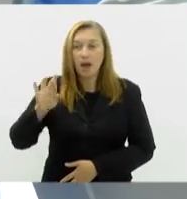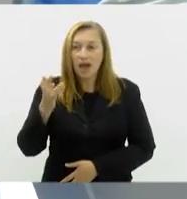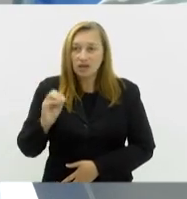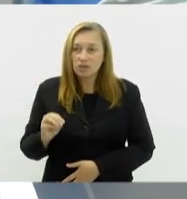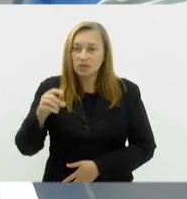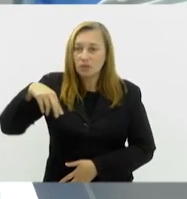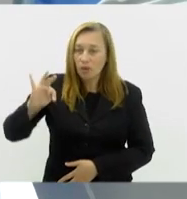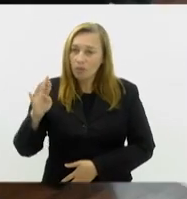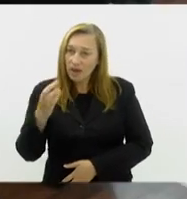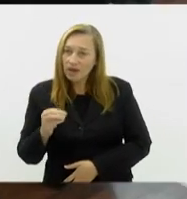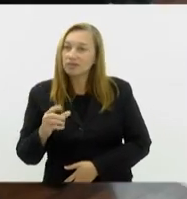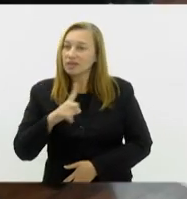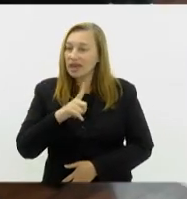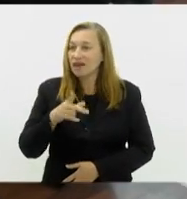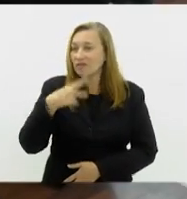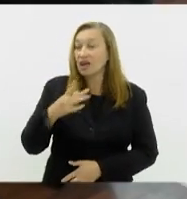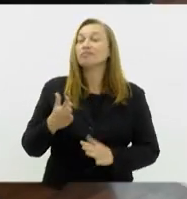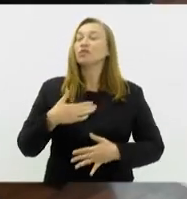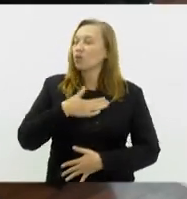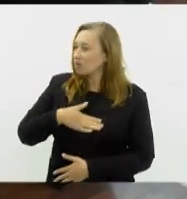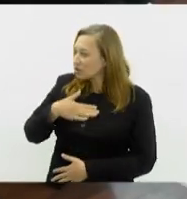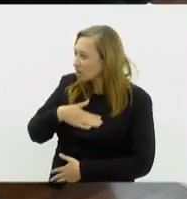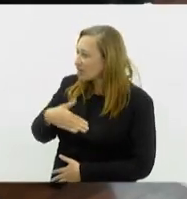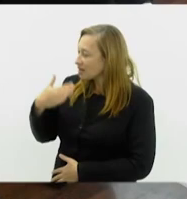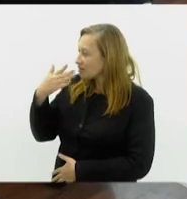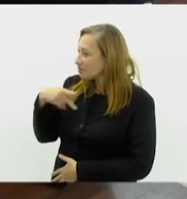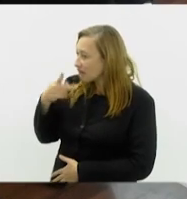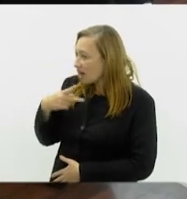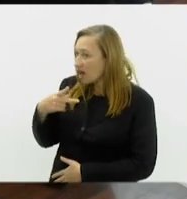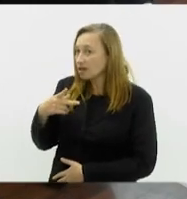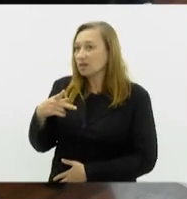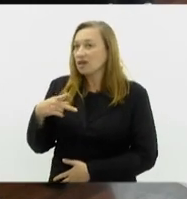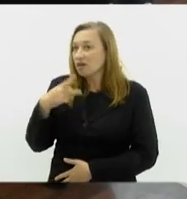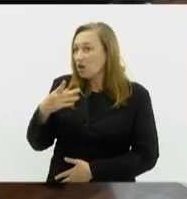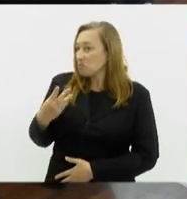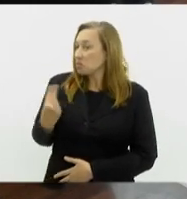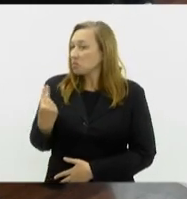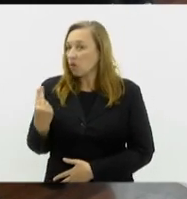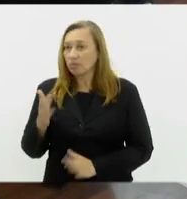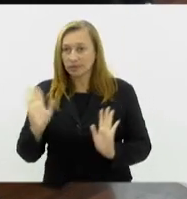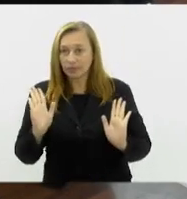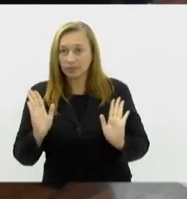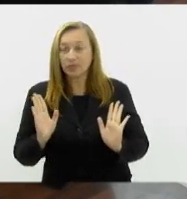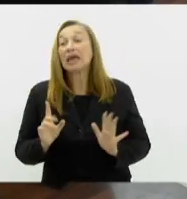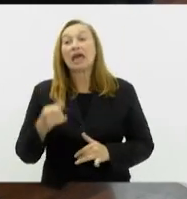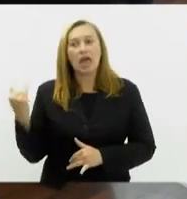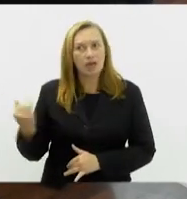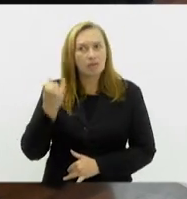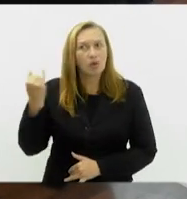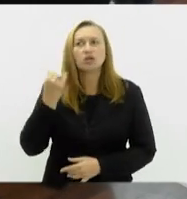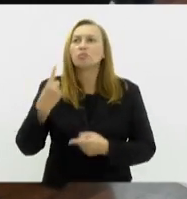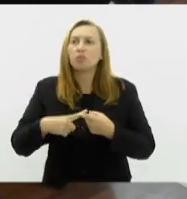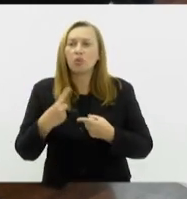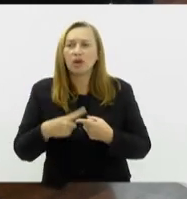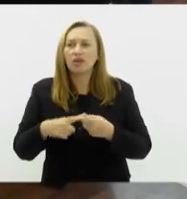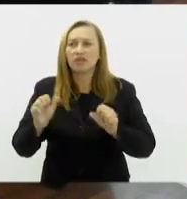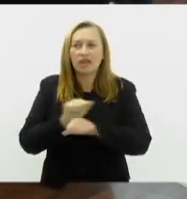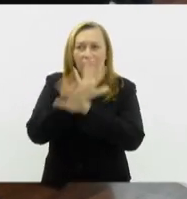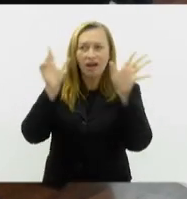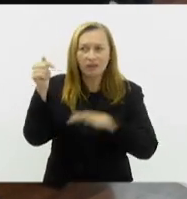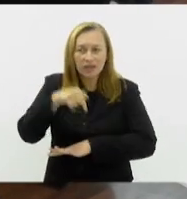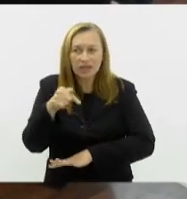fala muito obrigado gostaria de falar que vossa excelência não está autorizada a falar em meu nome primeiro ponto isso é muito importante para que fique muito claro